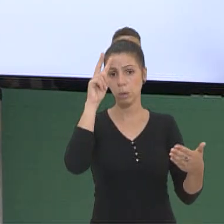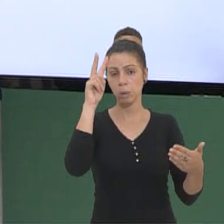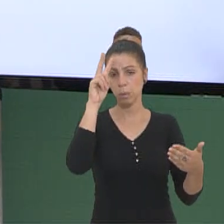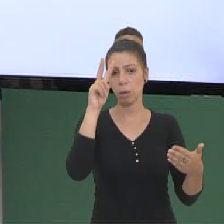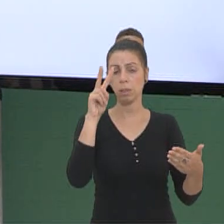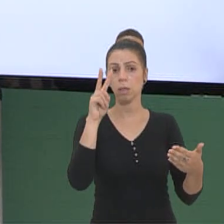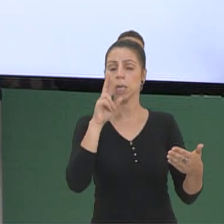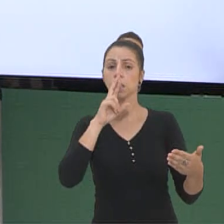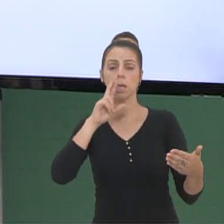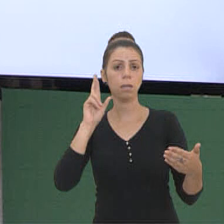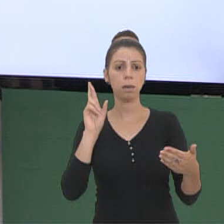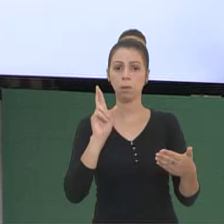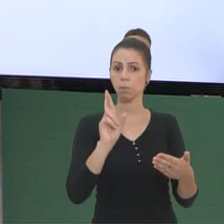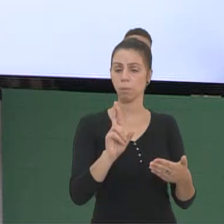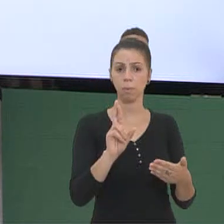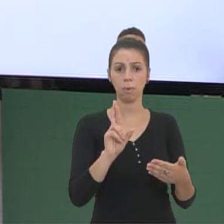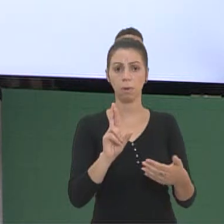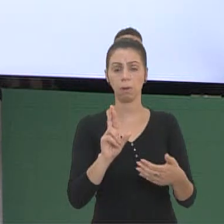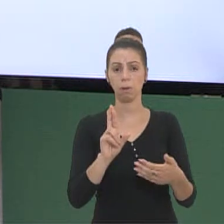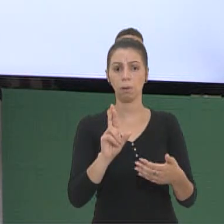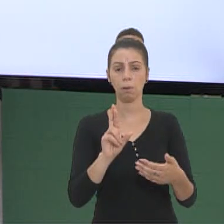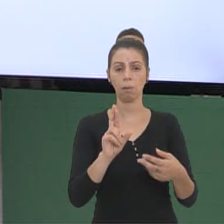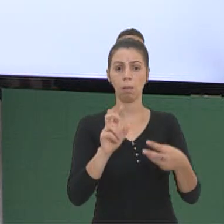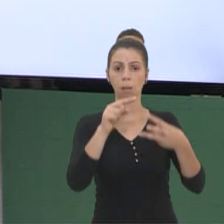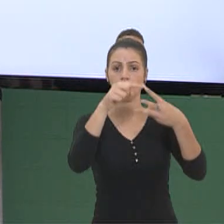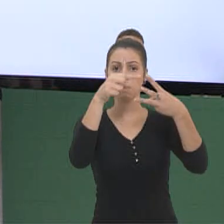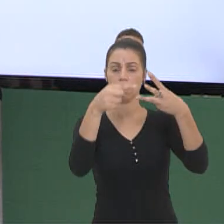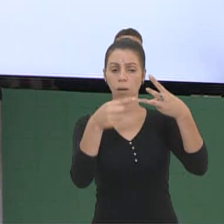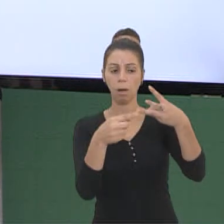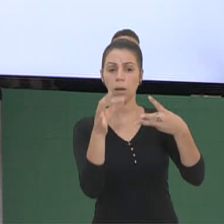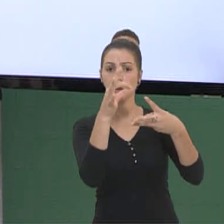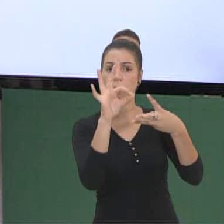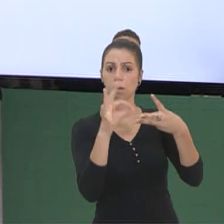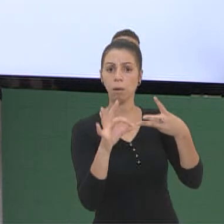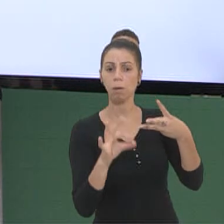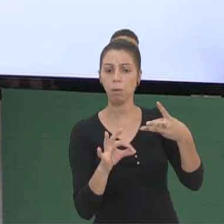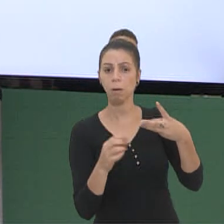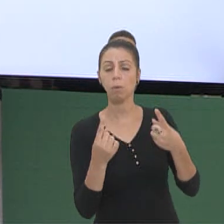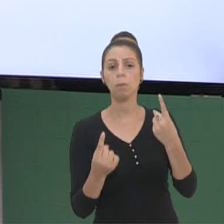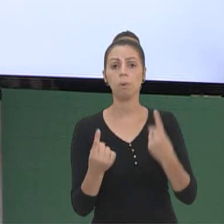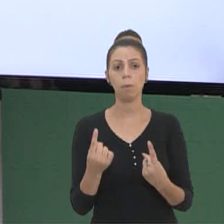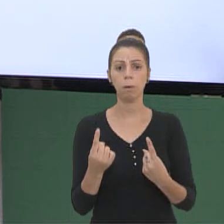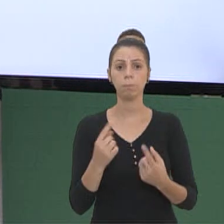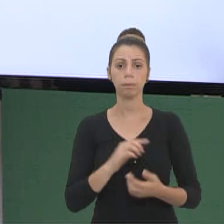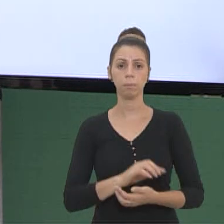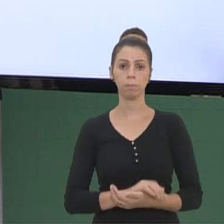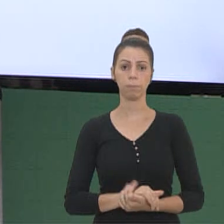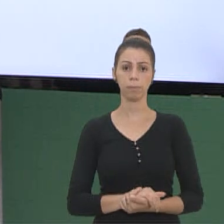e responder aí qual das três alternativas é a correta.